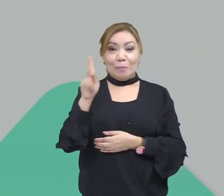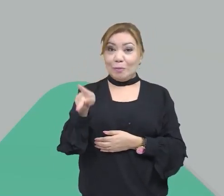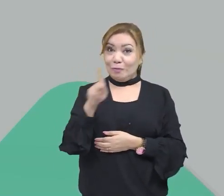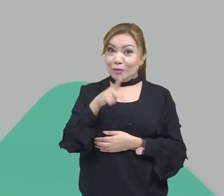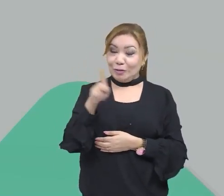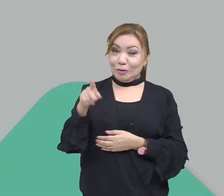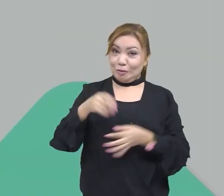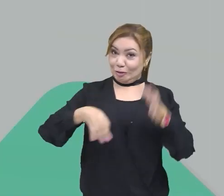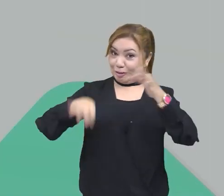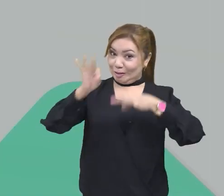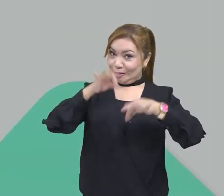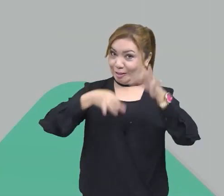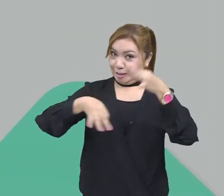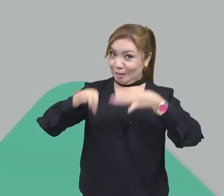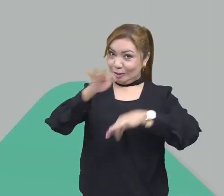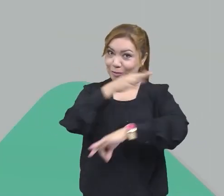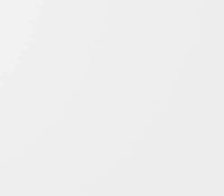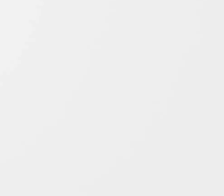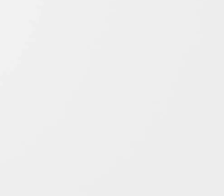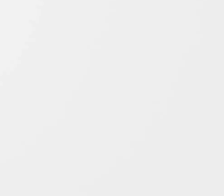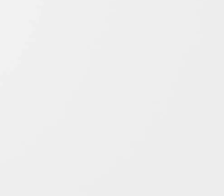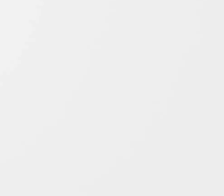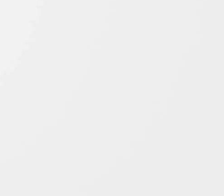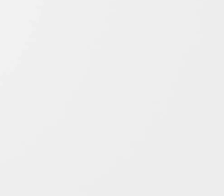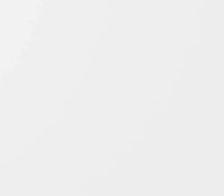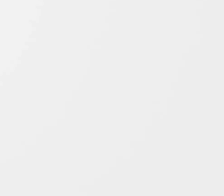aula inédita. Vamos lá?